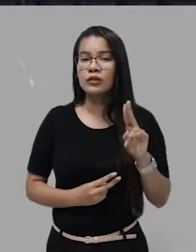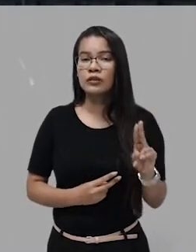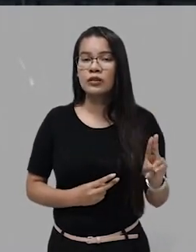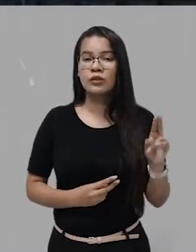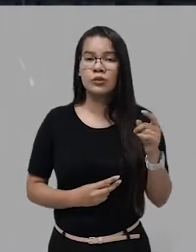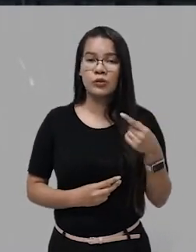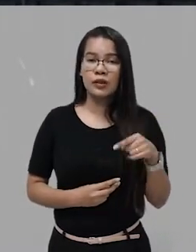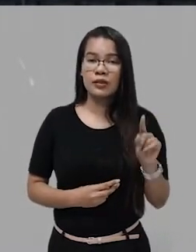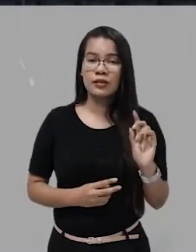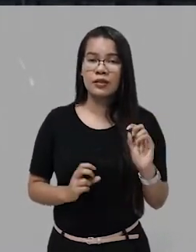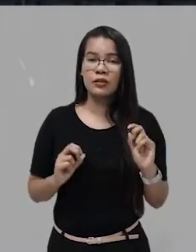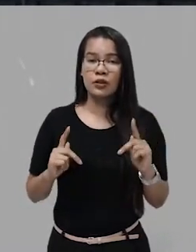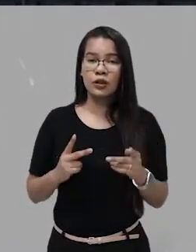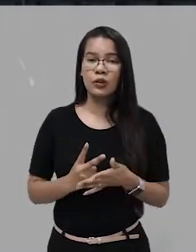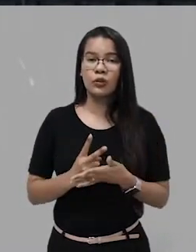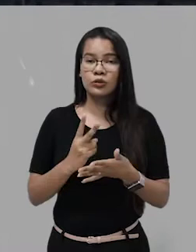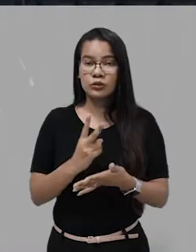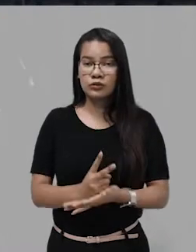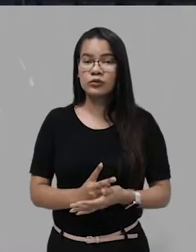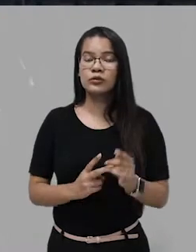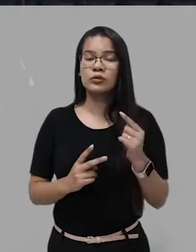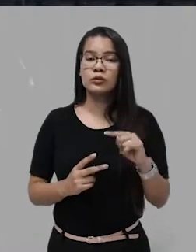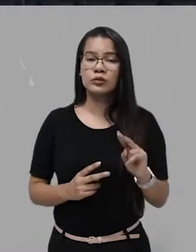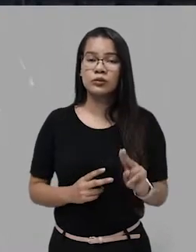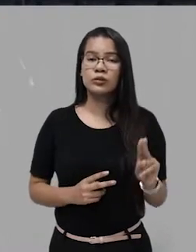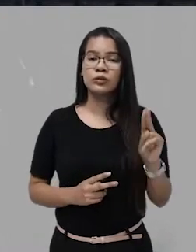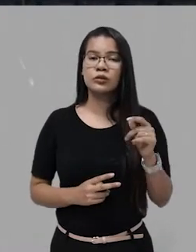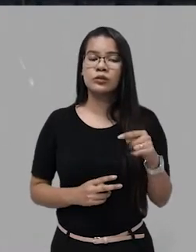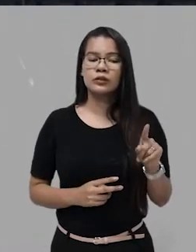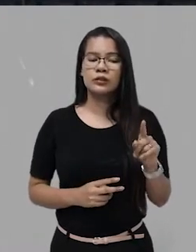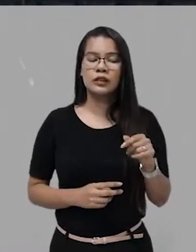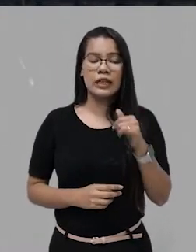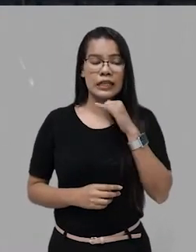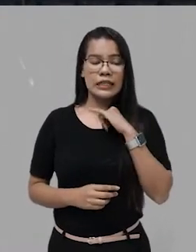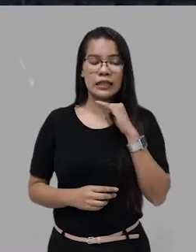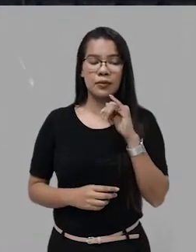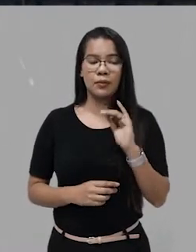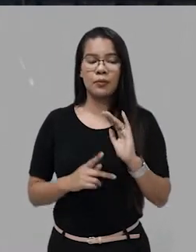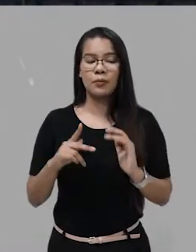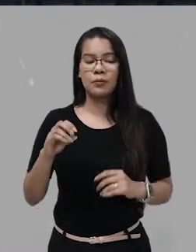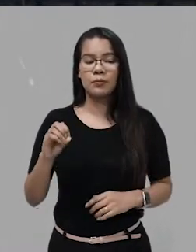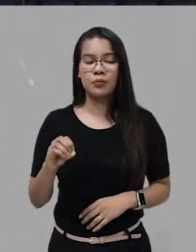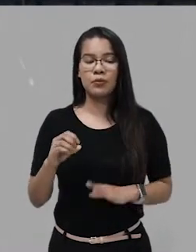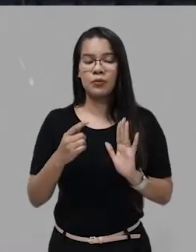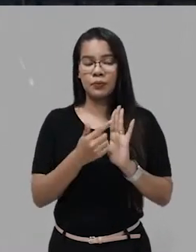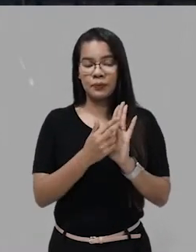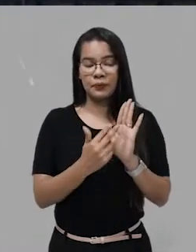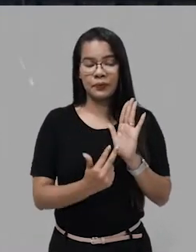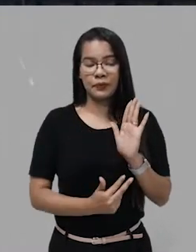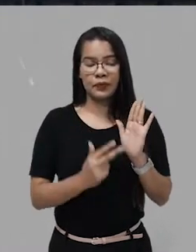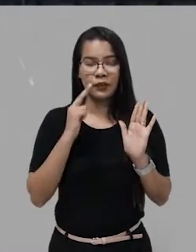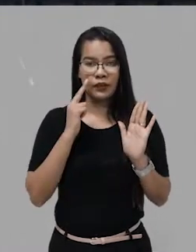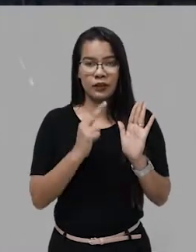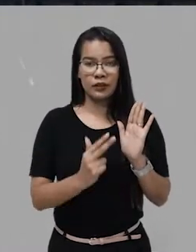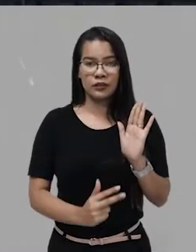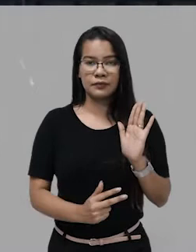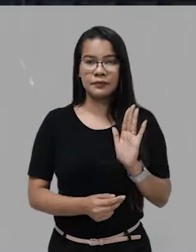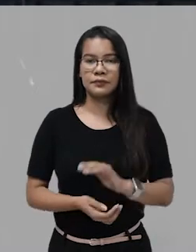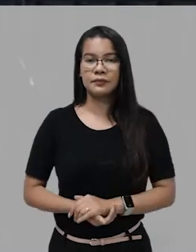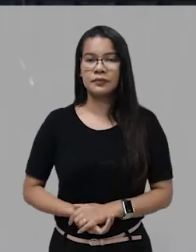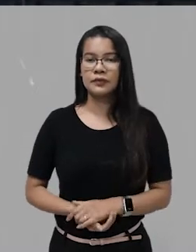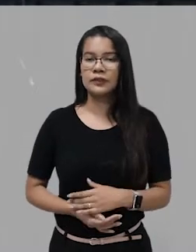novo acordo ortográfico. Continuam recebendo acento. Pó, só, pá, sumaré,